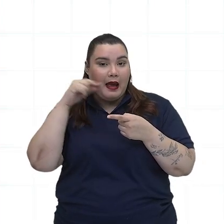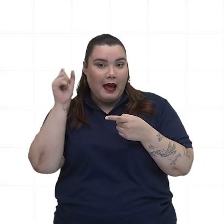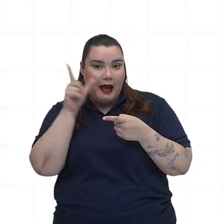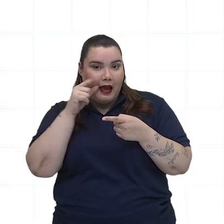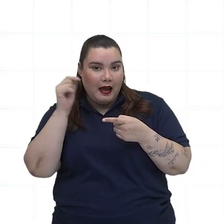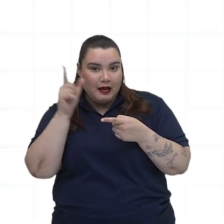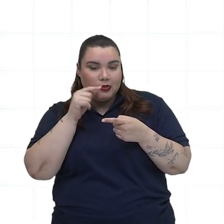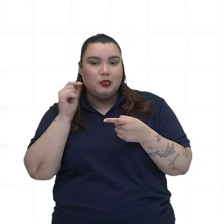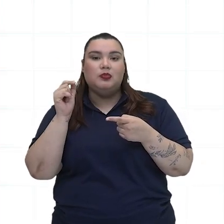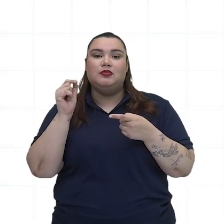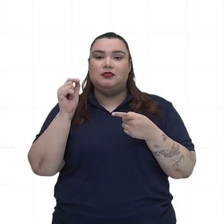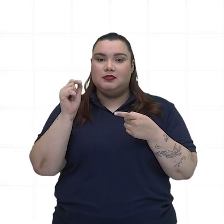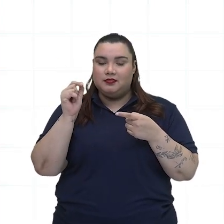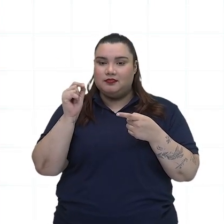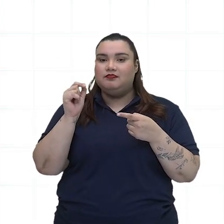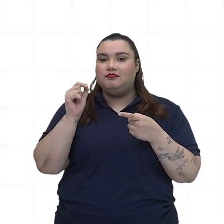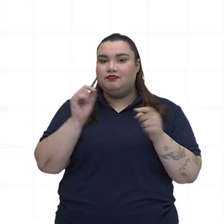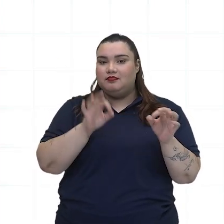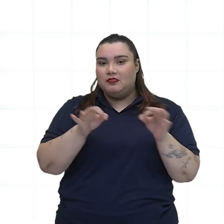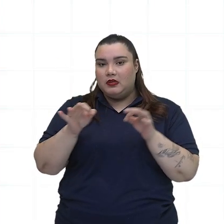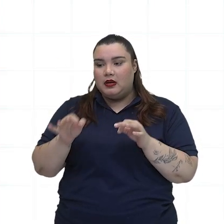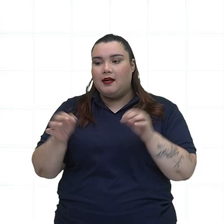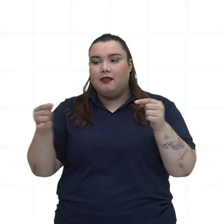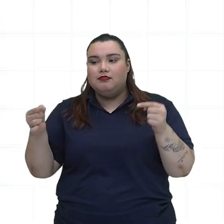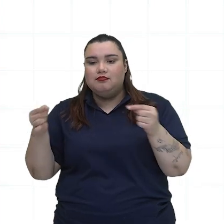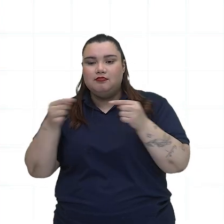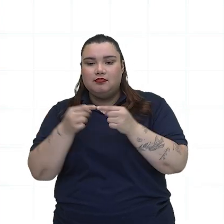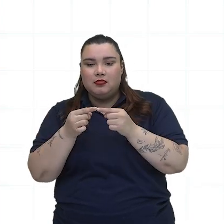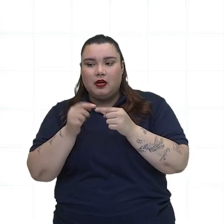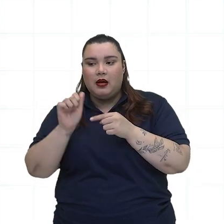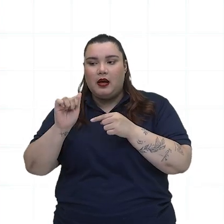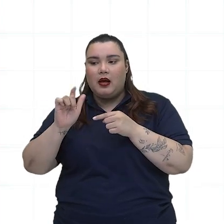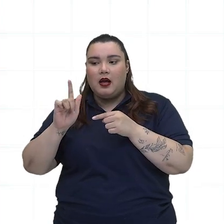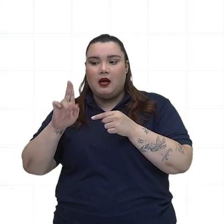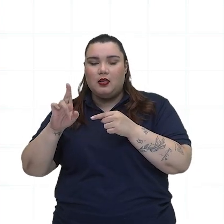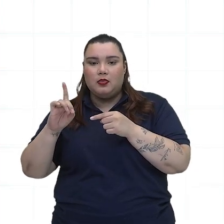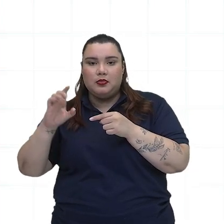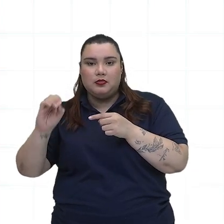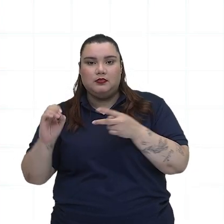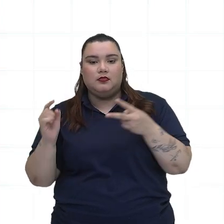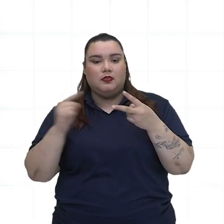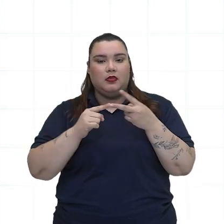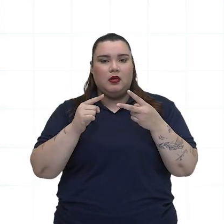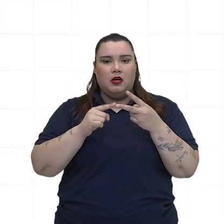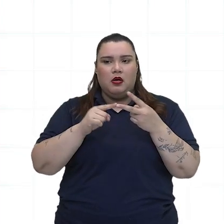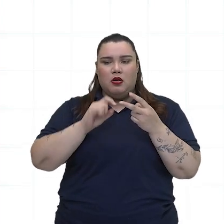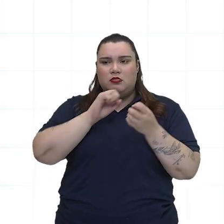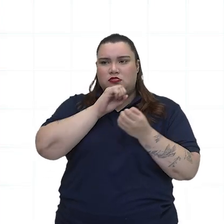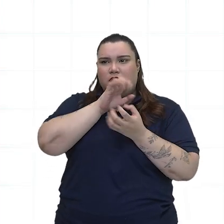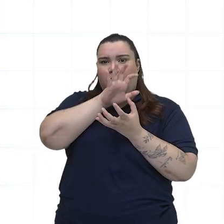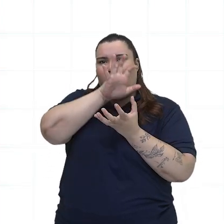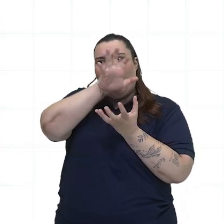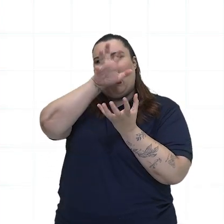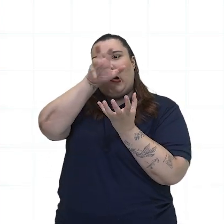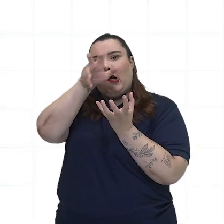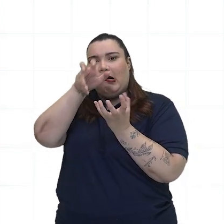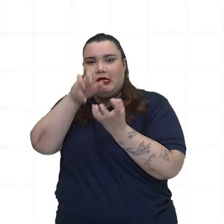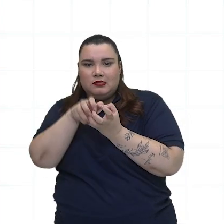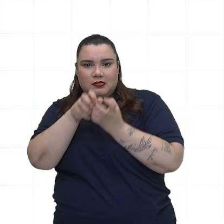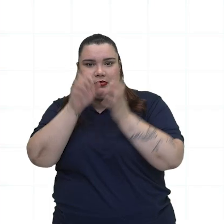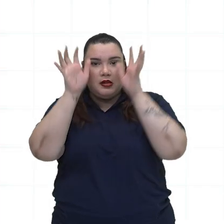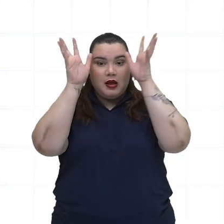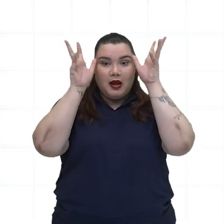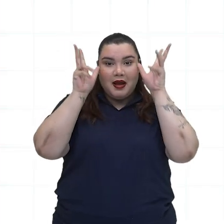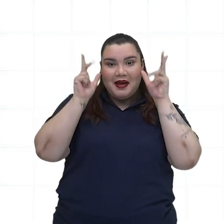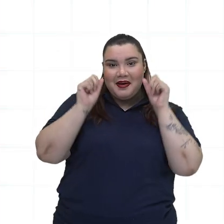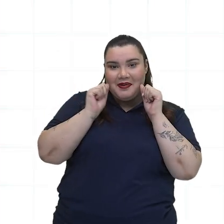é bem agudo. Então, ele é um som alto. E a gente escutou um rugido, né, de um leão,